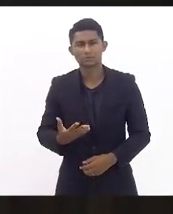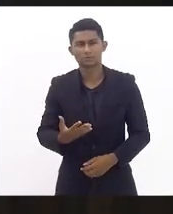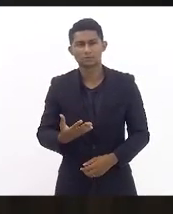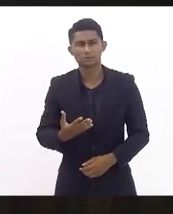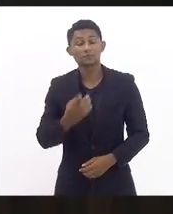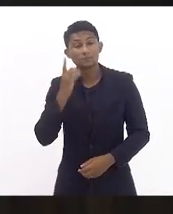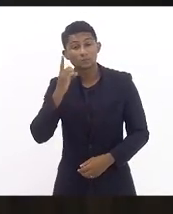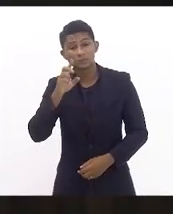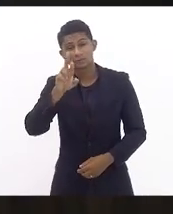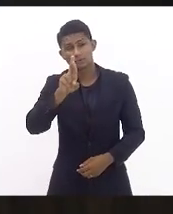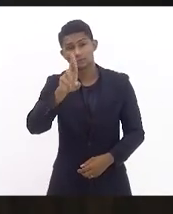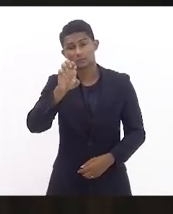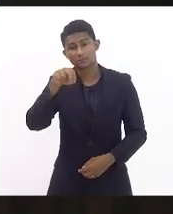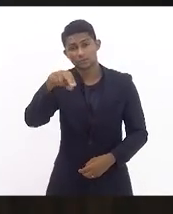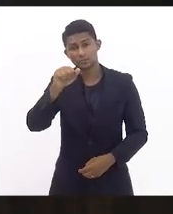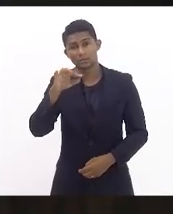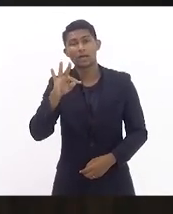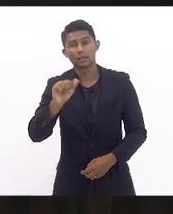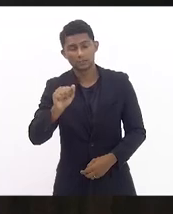deputada Renata Souza.